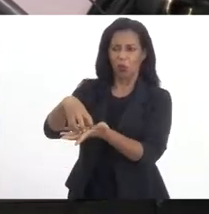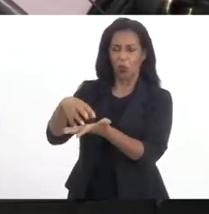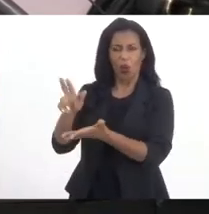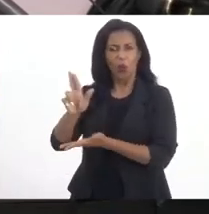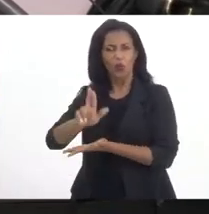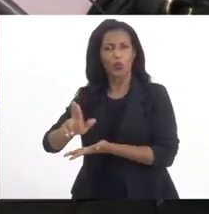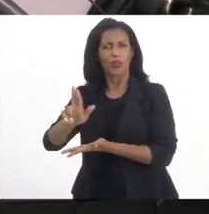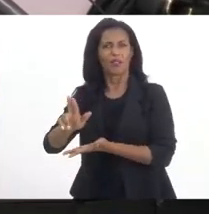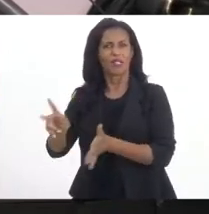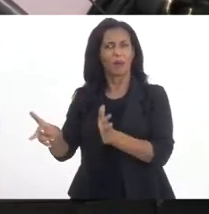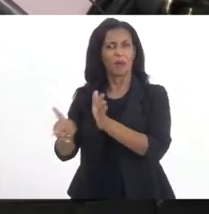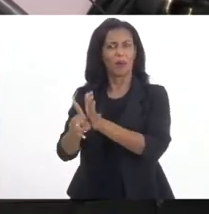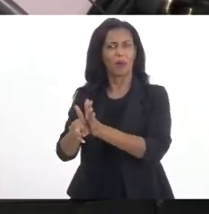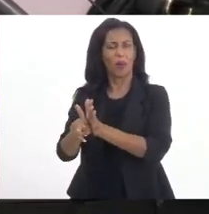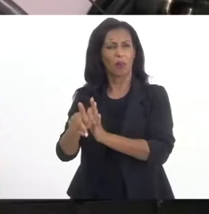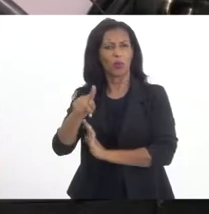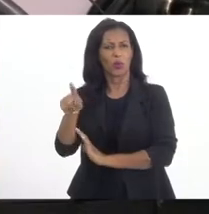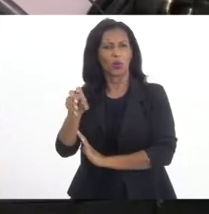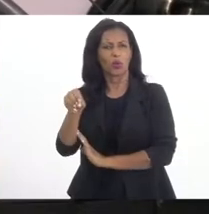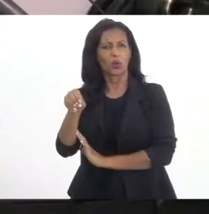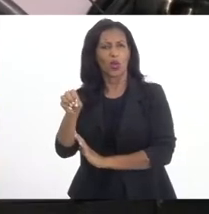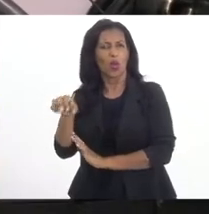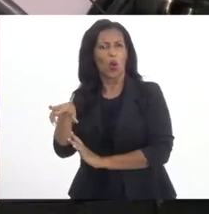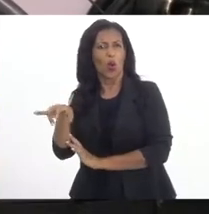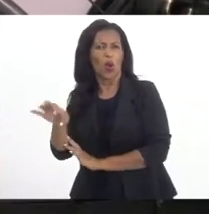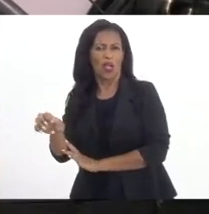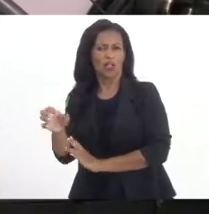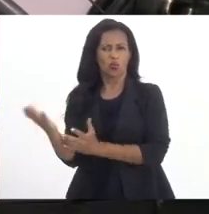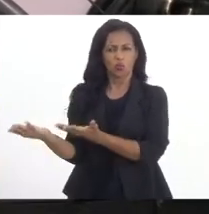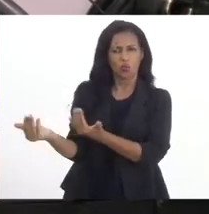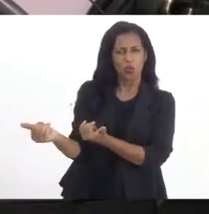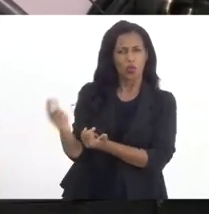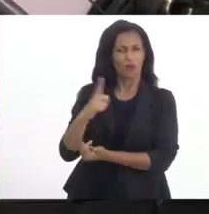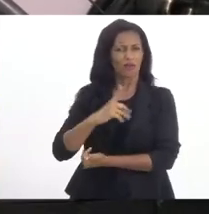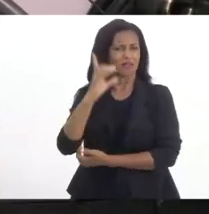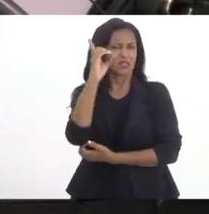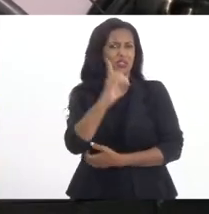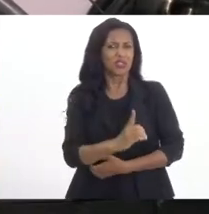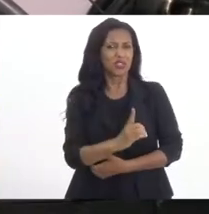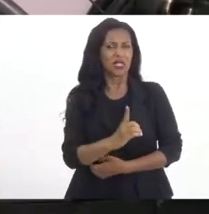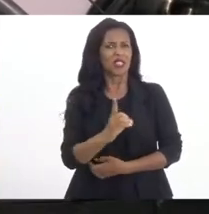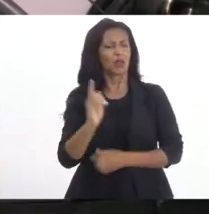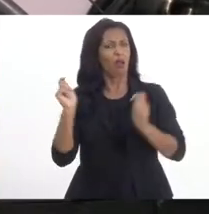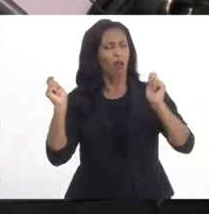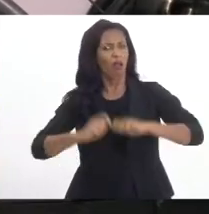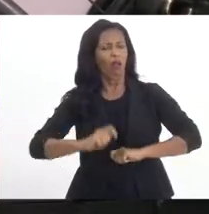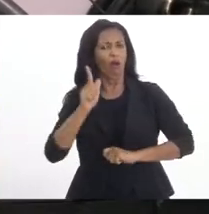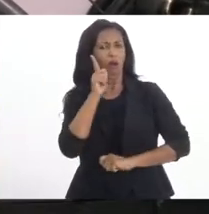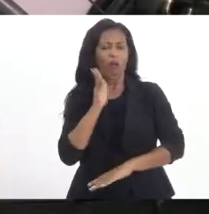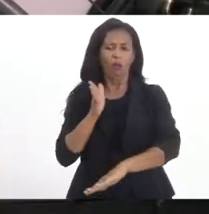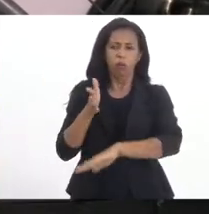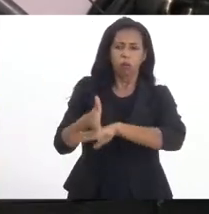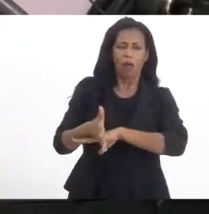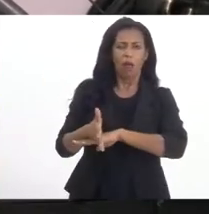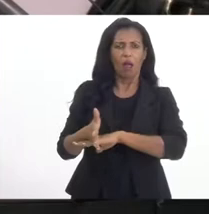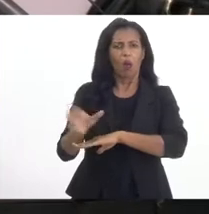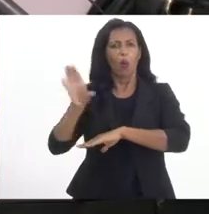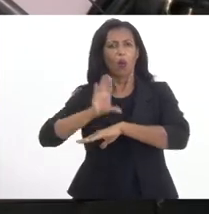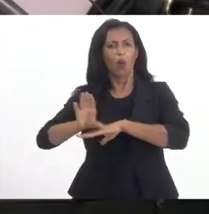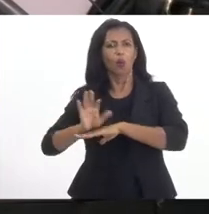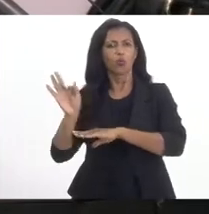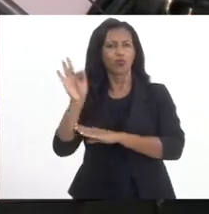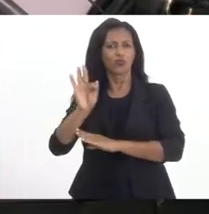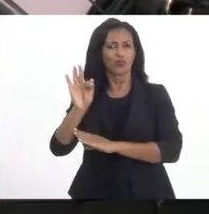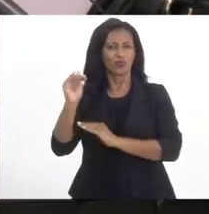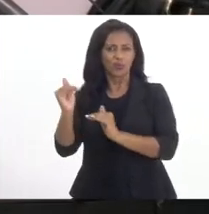Universidade da Zona Oeste, para fazer jus ao direito do jovem da Zona Oeste de poder cursar, fazer um curso superior,